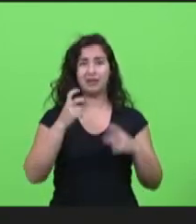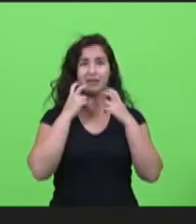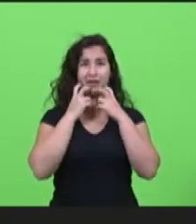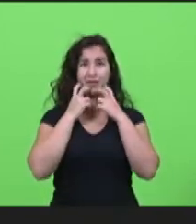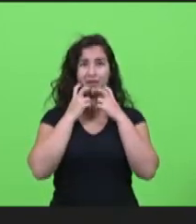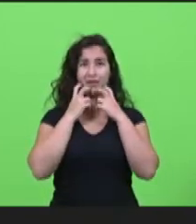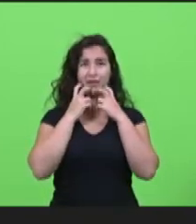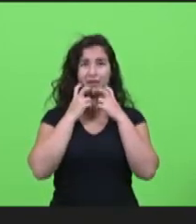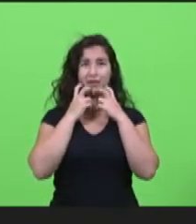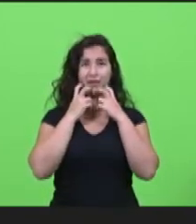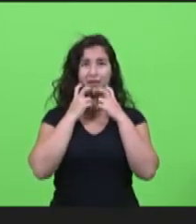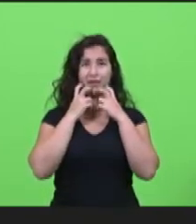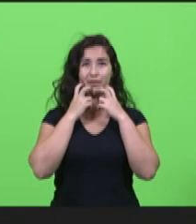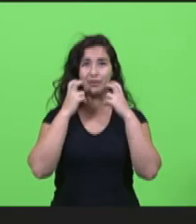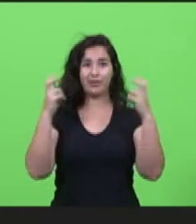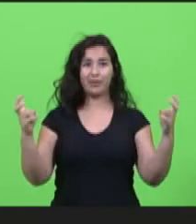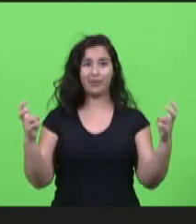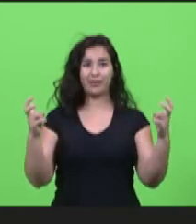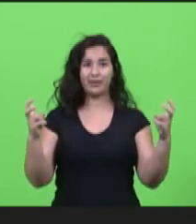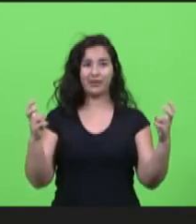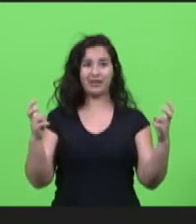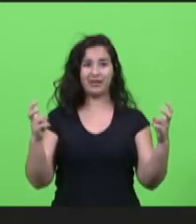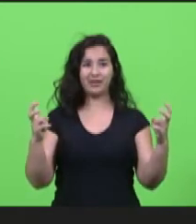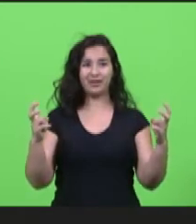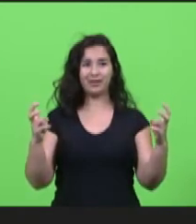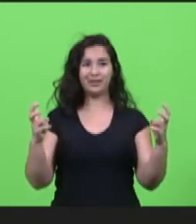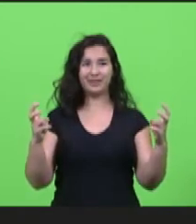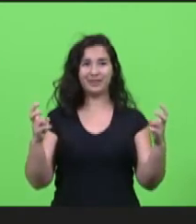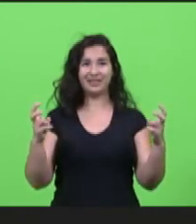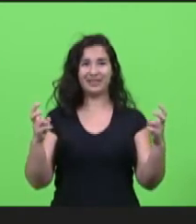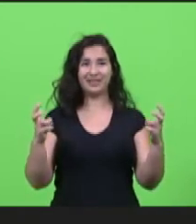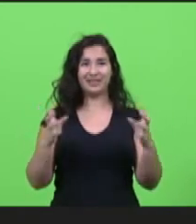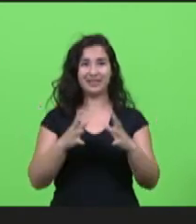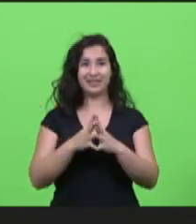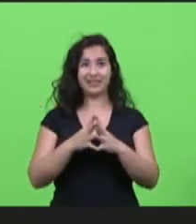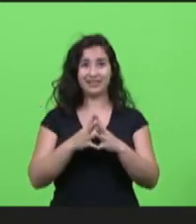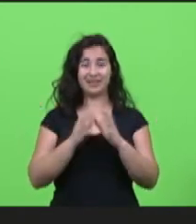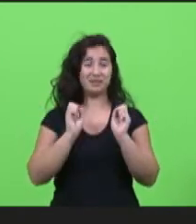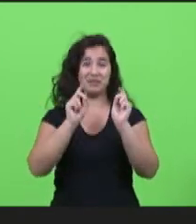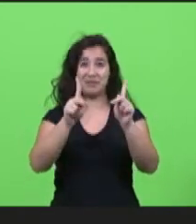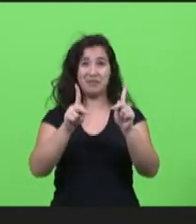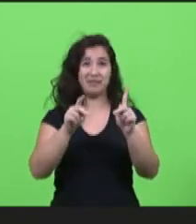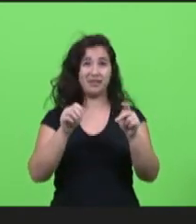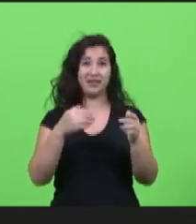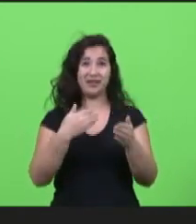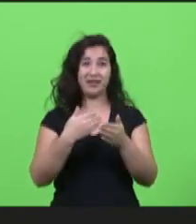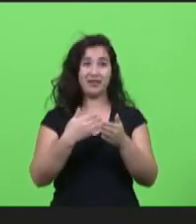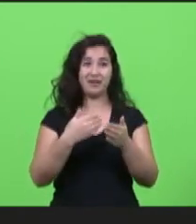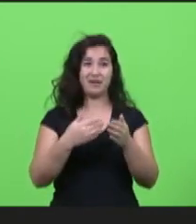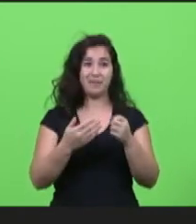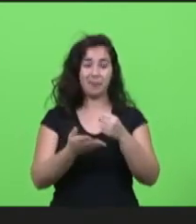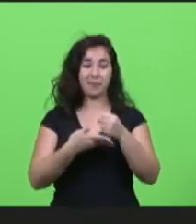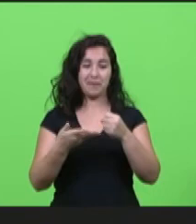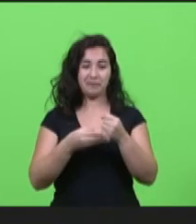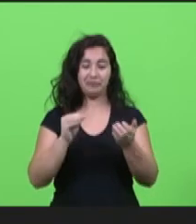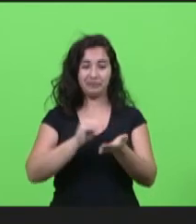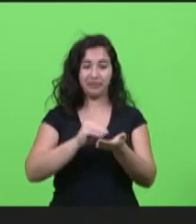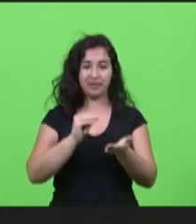é o eco do destempero da pessoa. Né, então está tudo certo, não tem problema nenhum. Quem